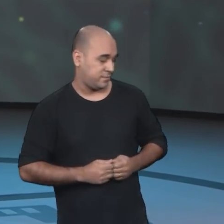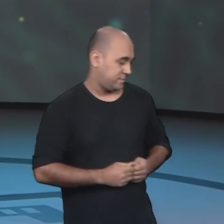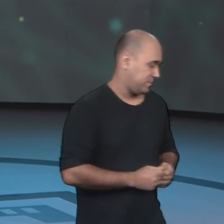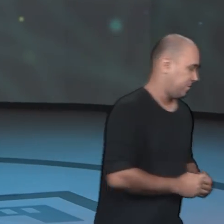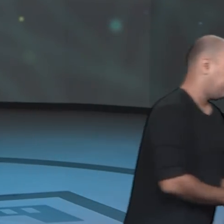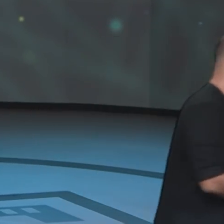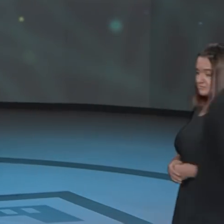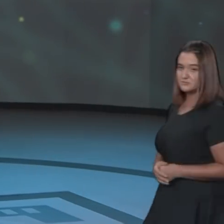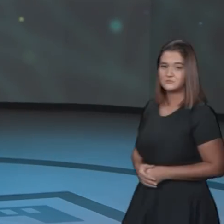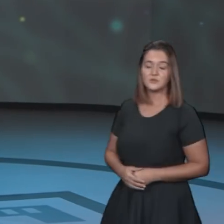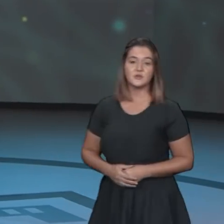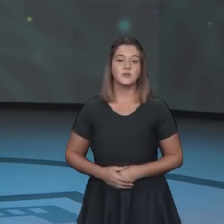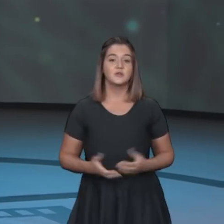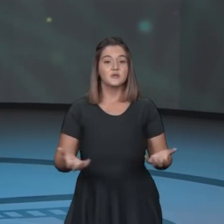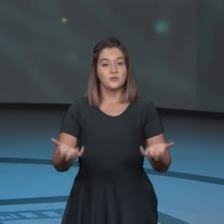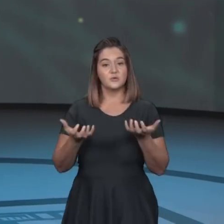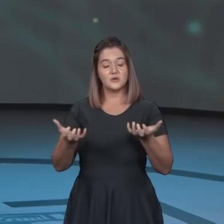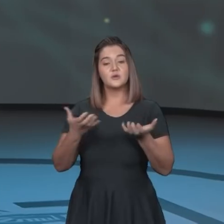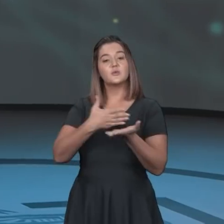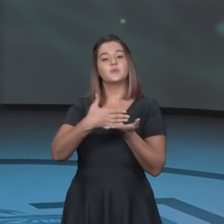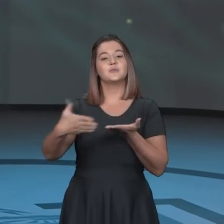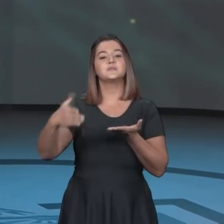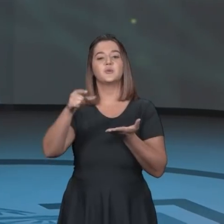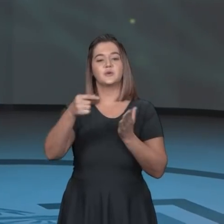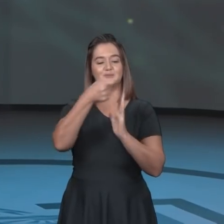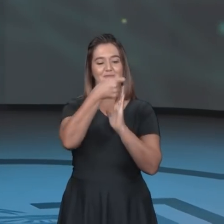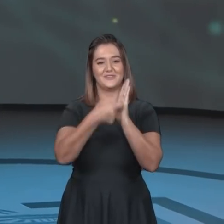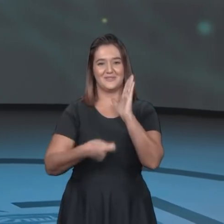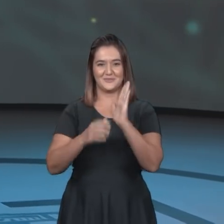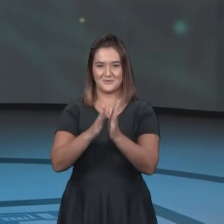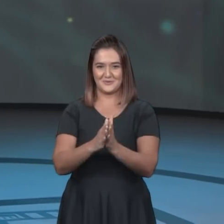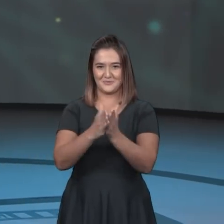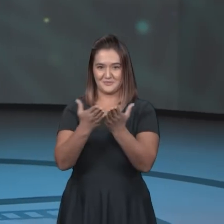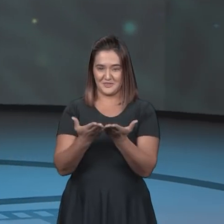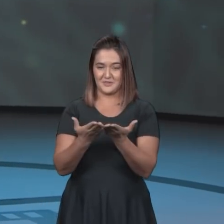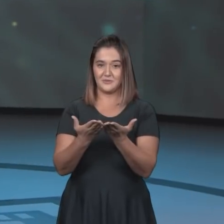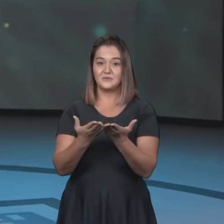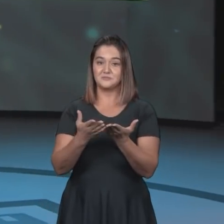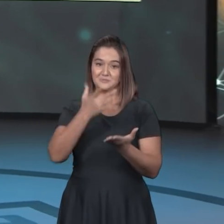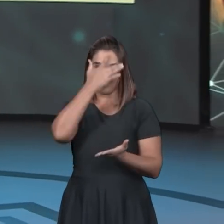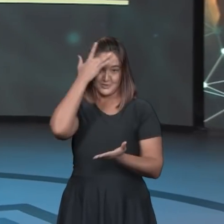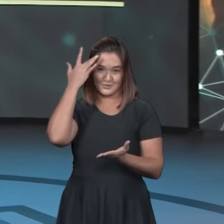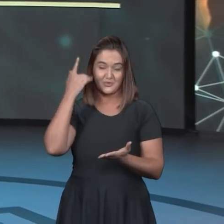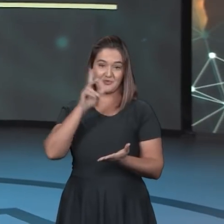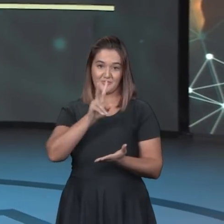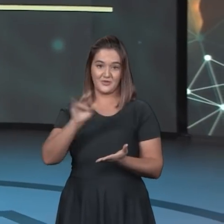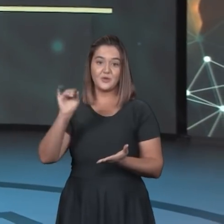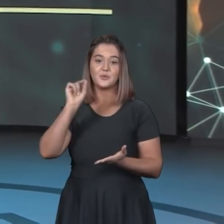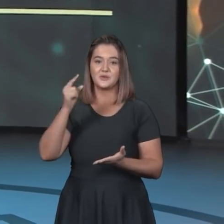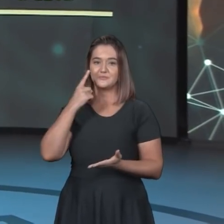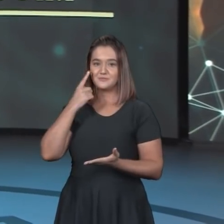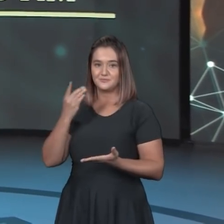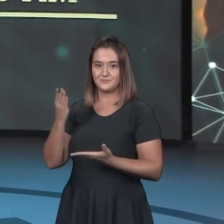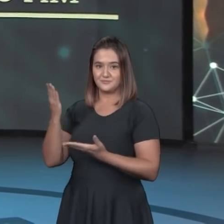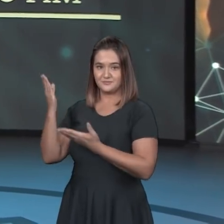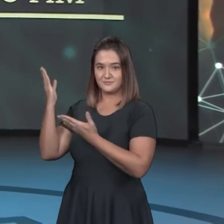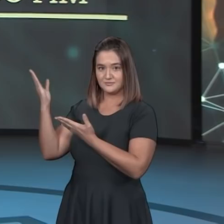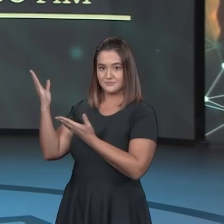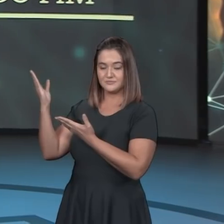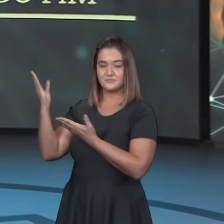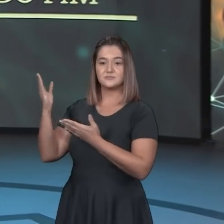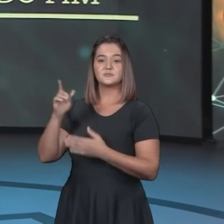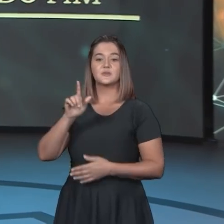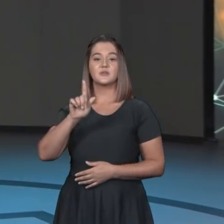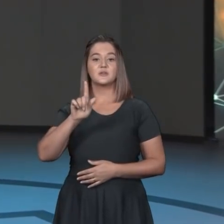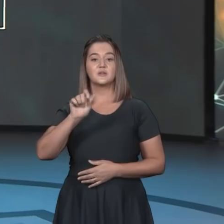com a Bíblia Sagrada. Eu quero ler uma passagem da Bíblia que o pessoal vai colocar aqui na tela também para a gente. Gálatas, capítulo 4,